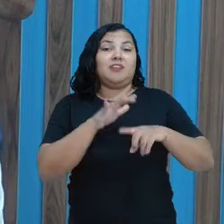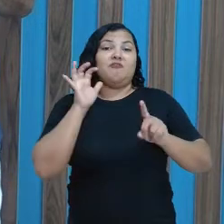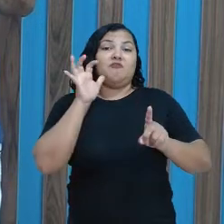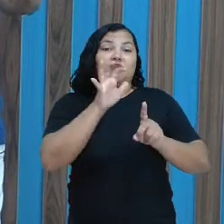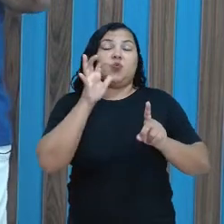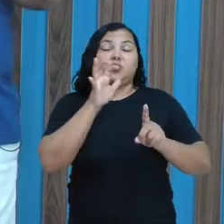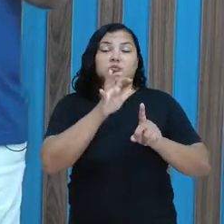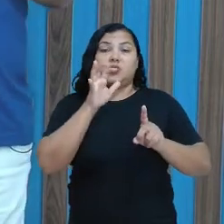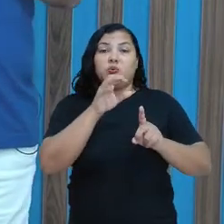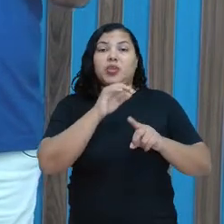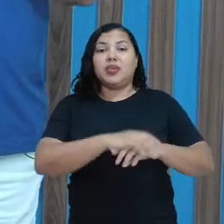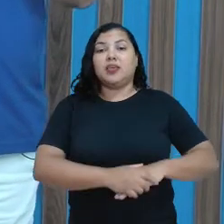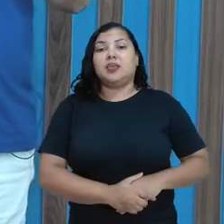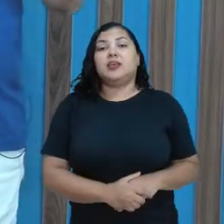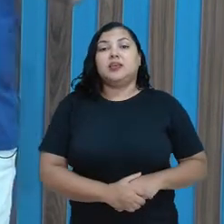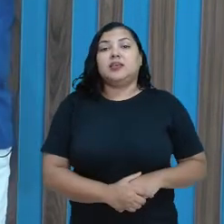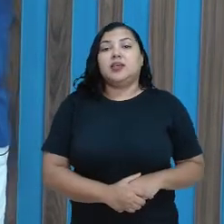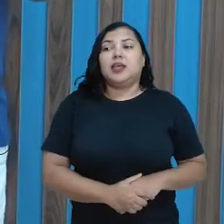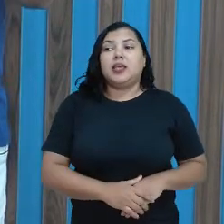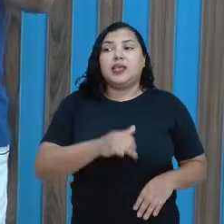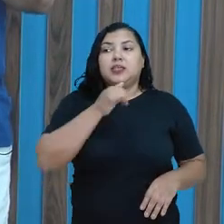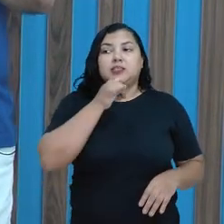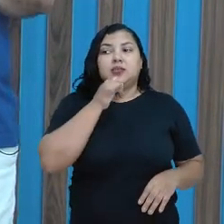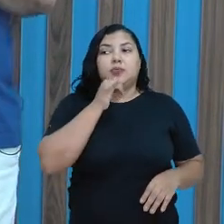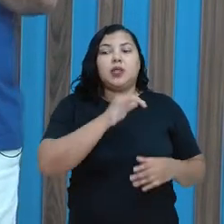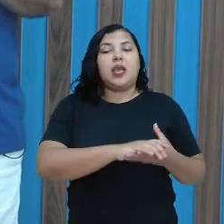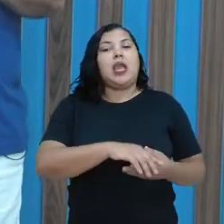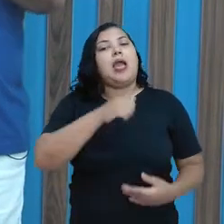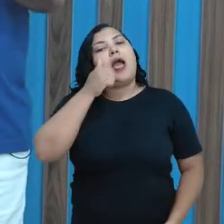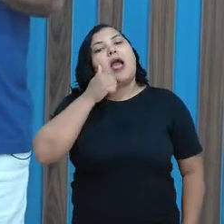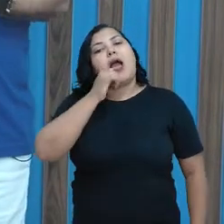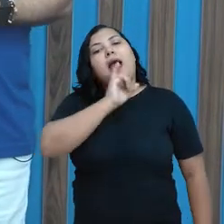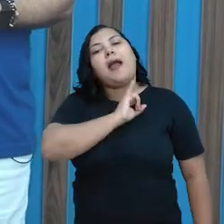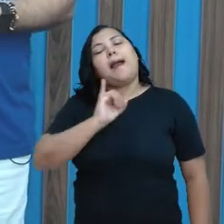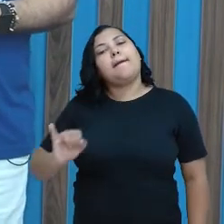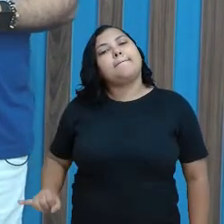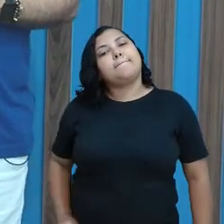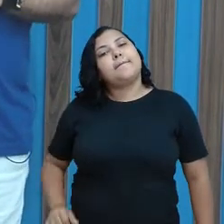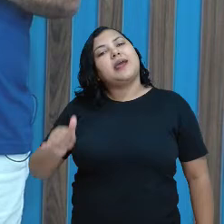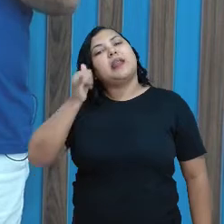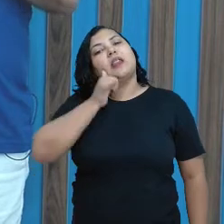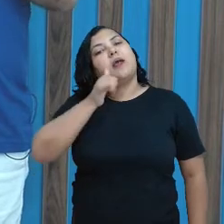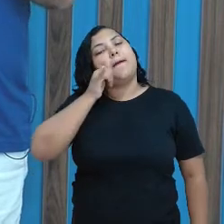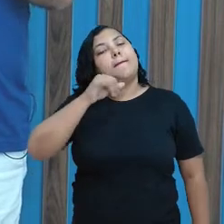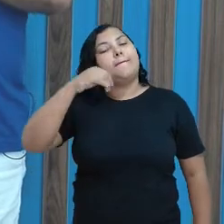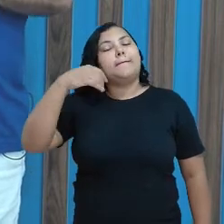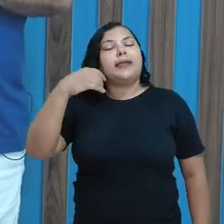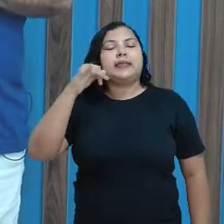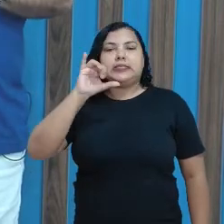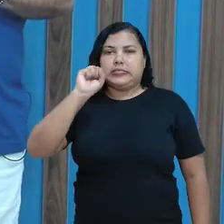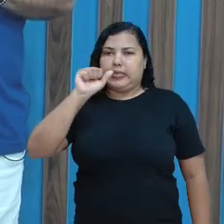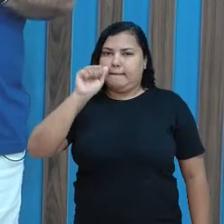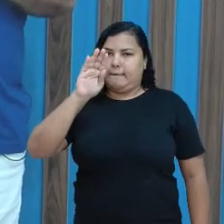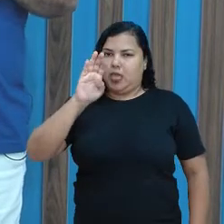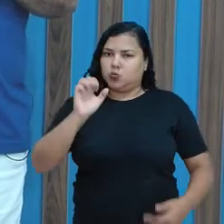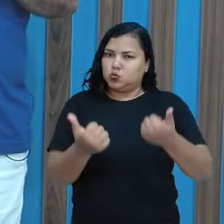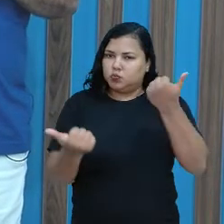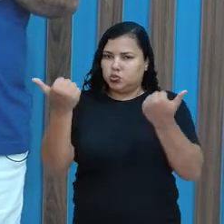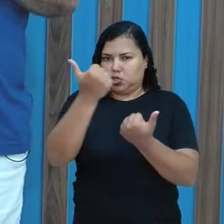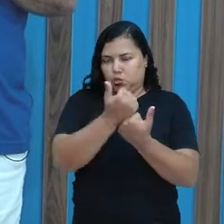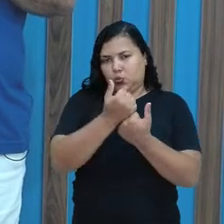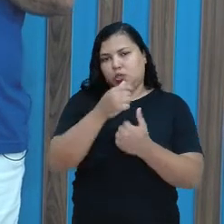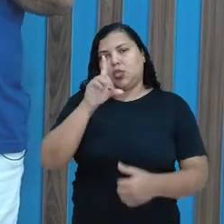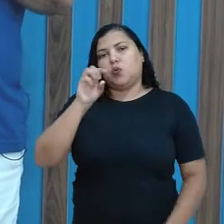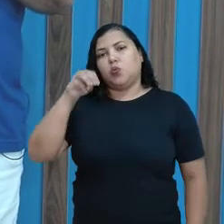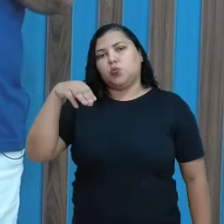que o fato, né, de se colocar a princesa Isabel como sucessora do Dom Pedro II, né, mais na frente,